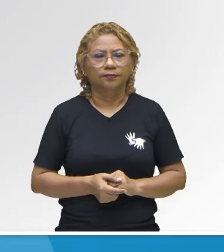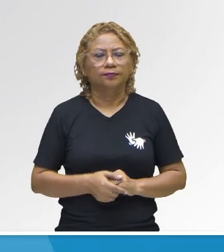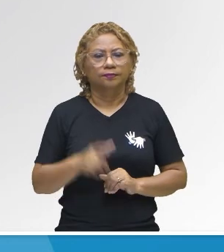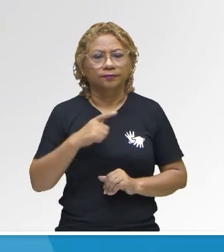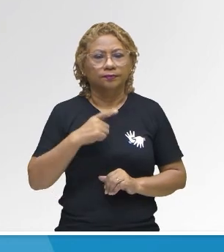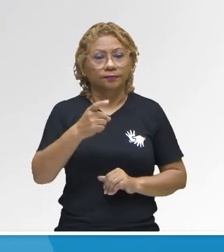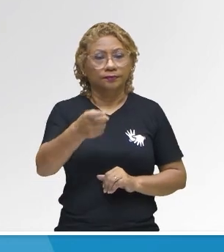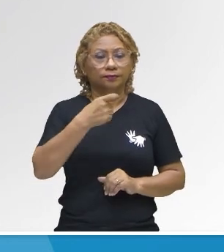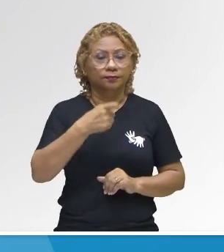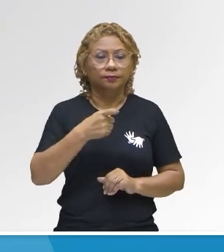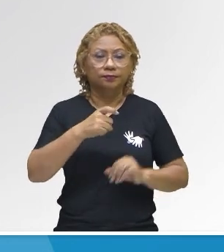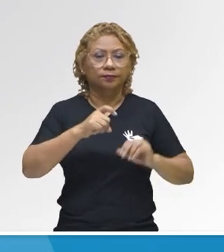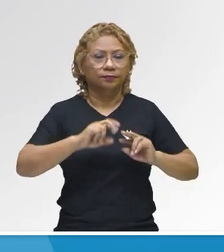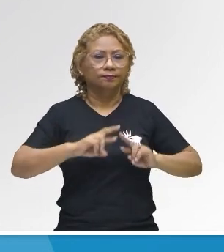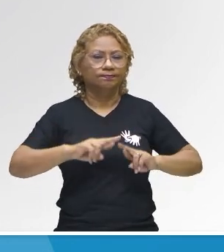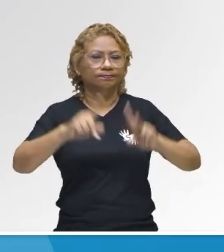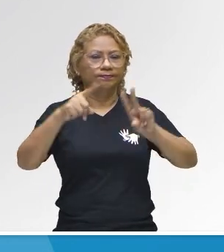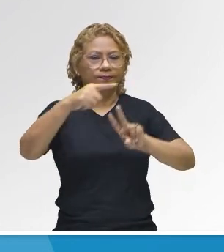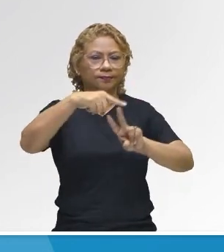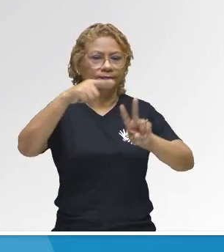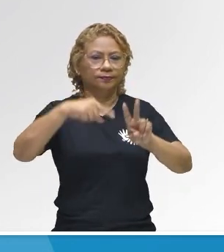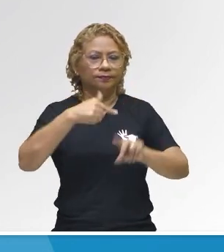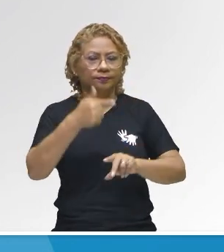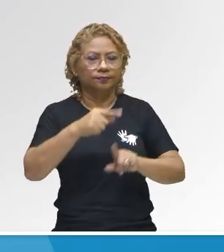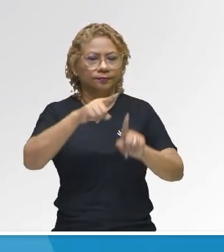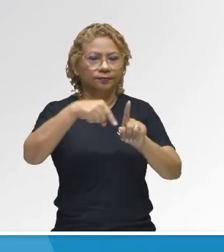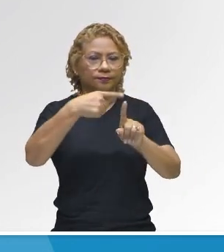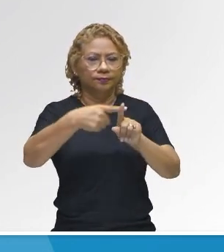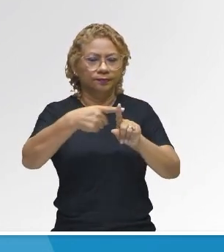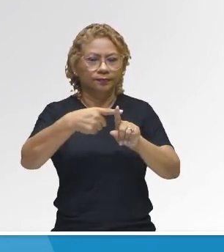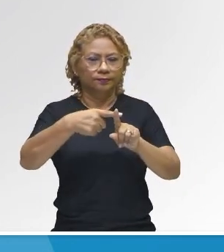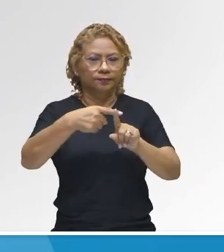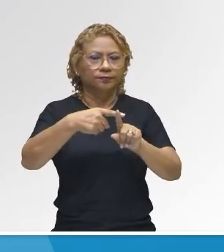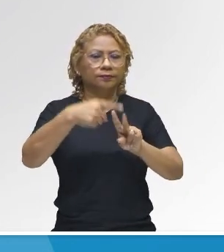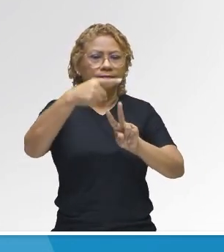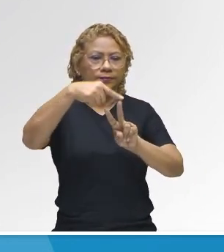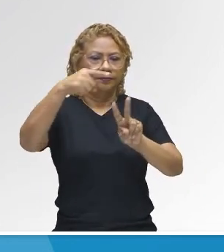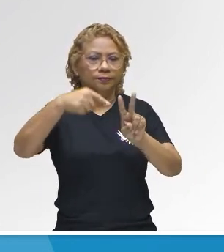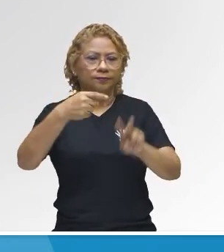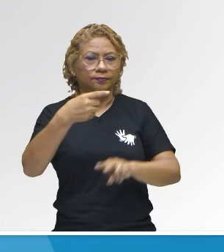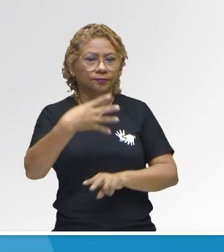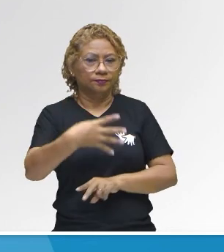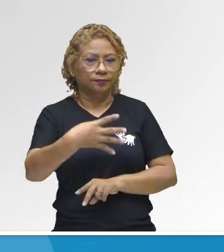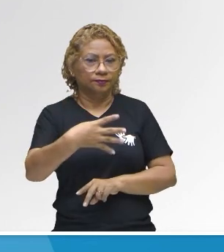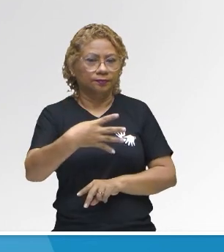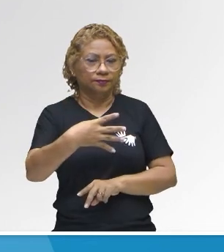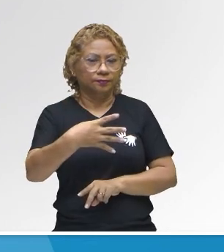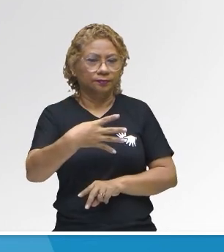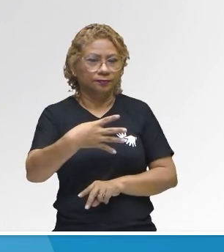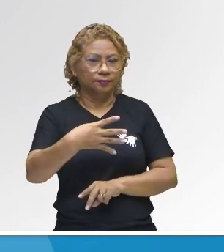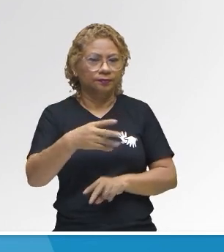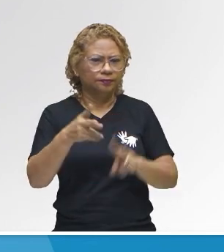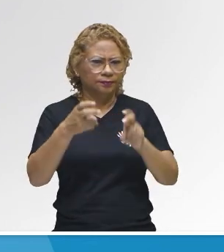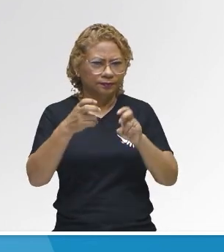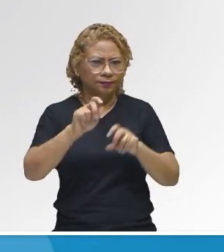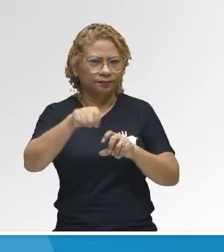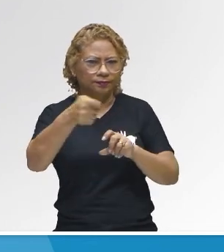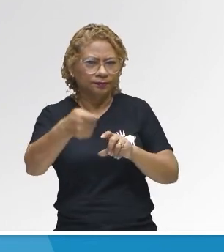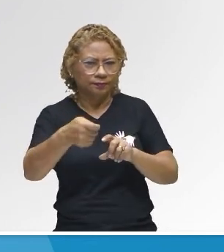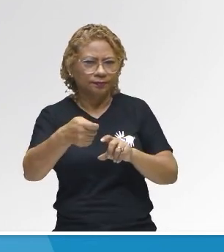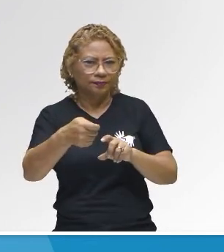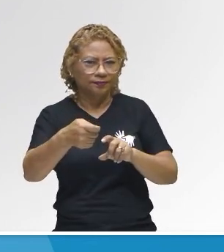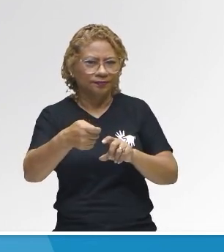x diferente de π sobre 2 mais π sobre 4. Ó, ele estava negativo, ele foi para outro